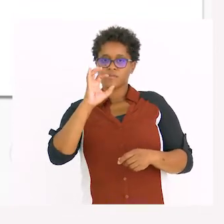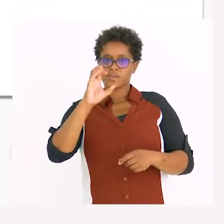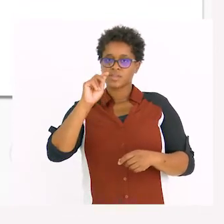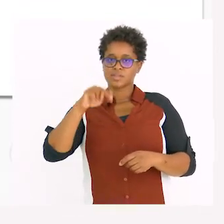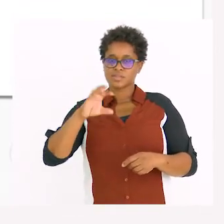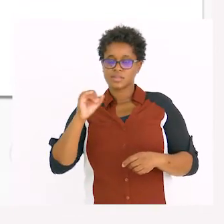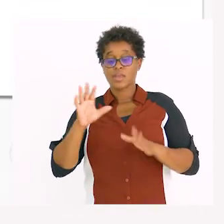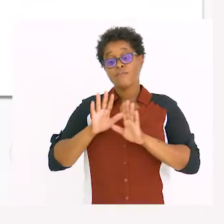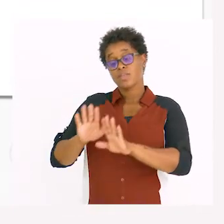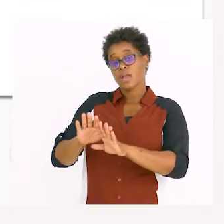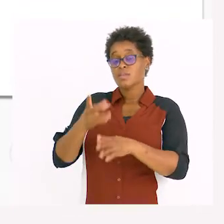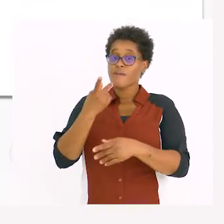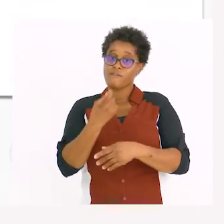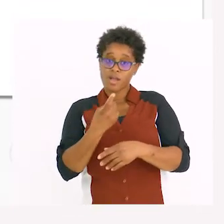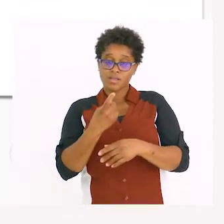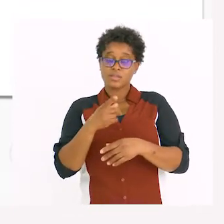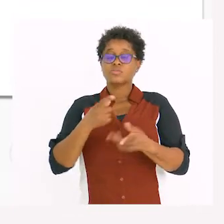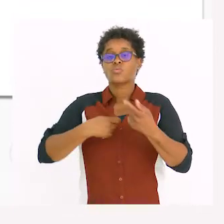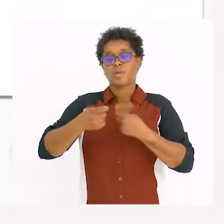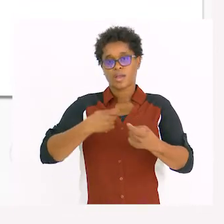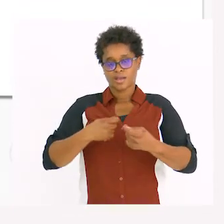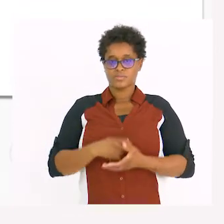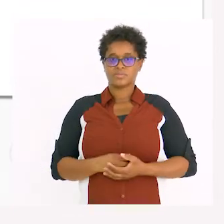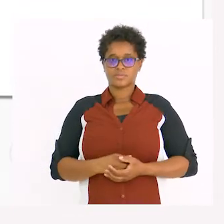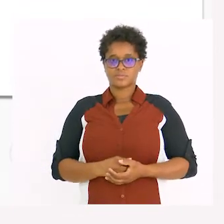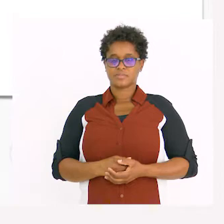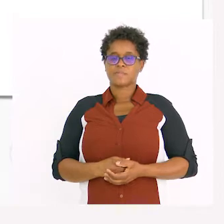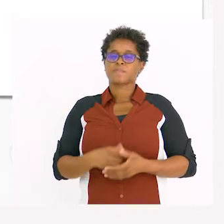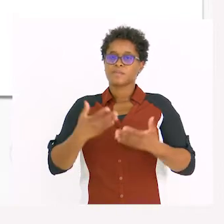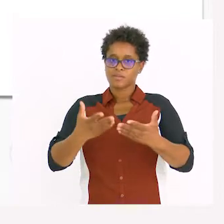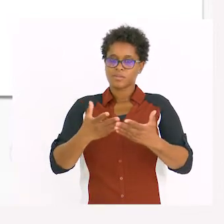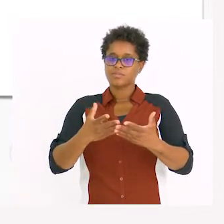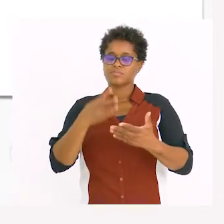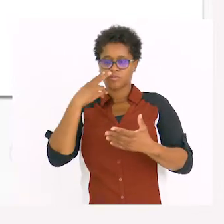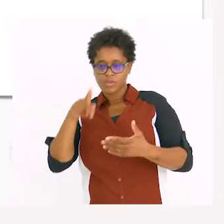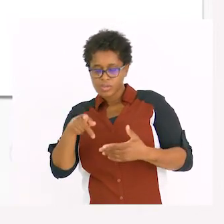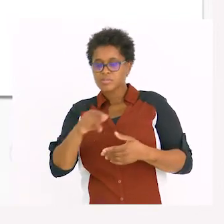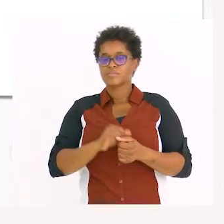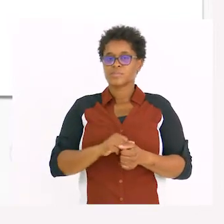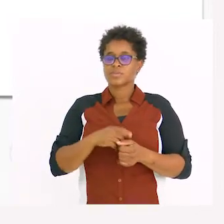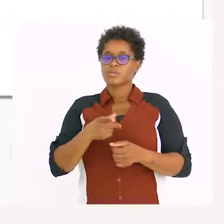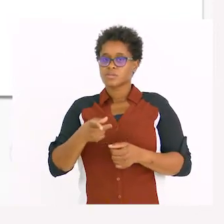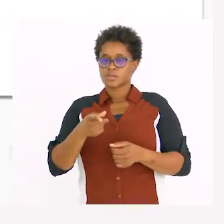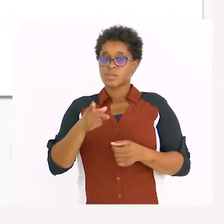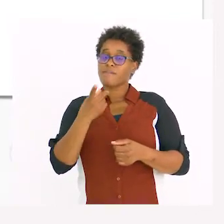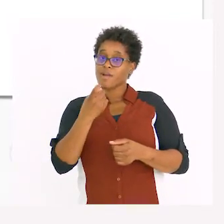eficiência, evitando as falhas de mercado. Considera-se falhas de mercado